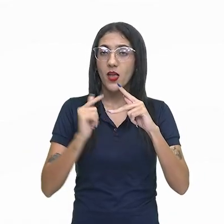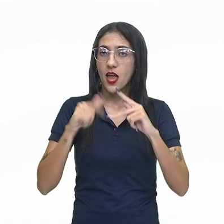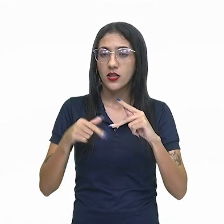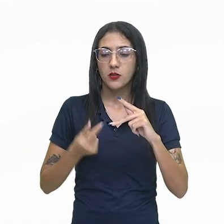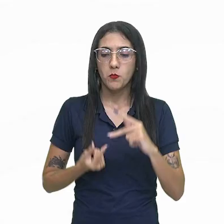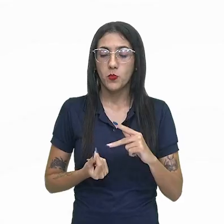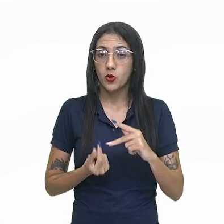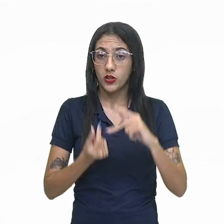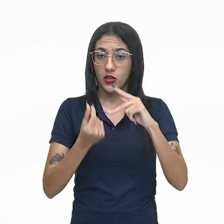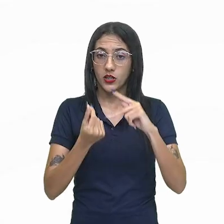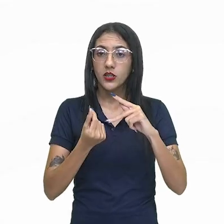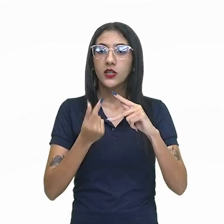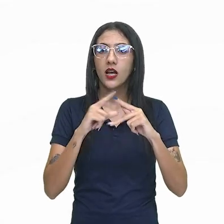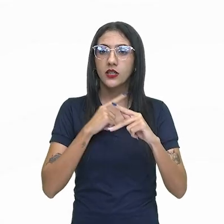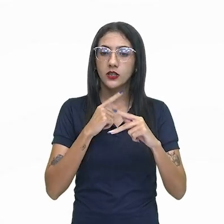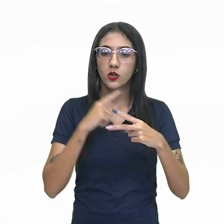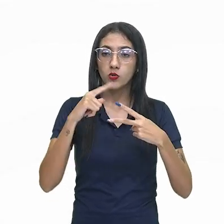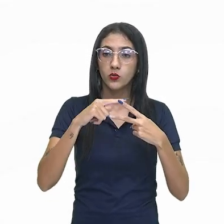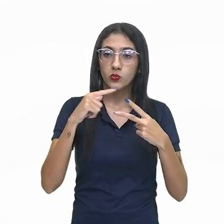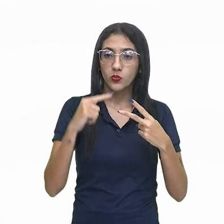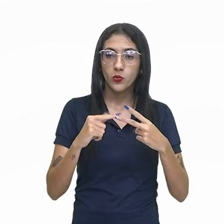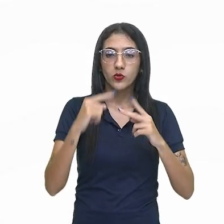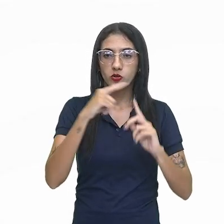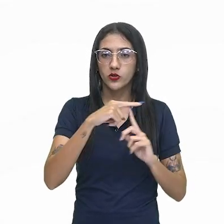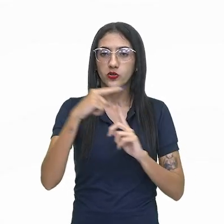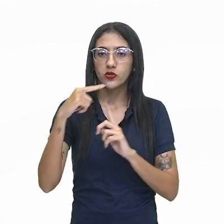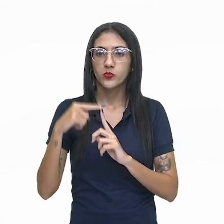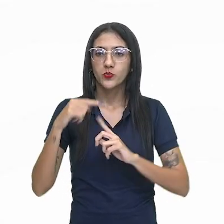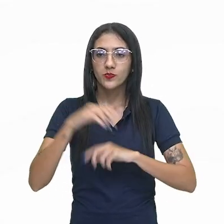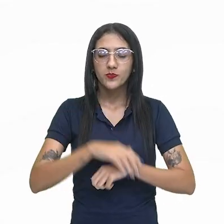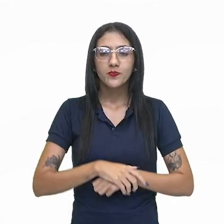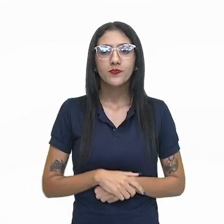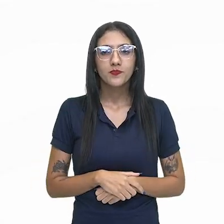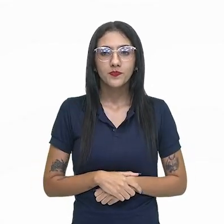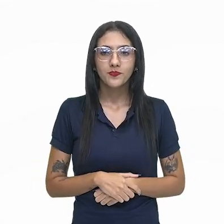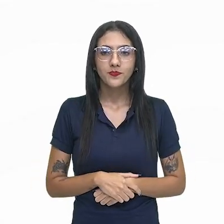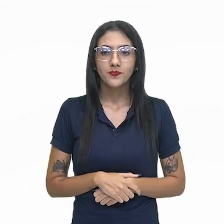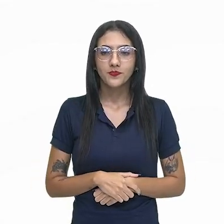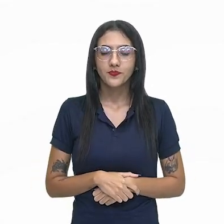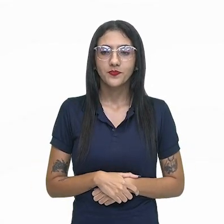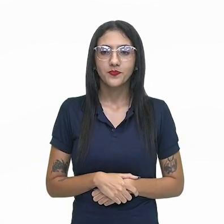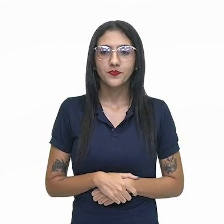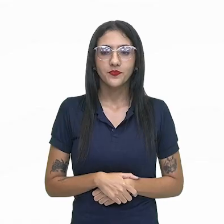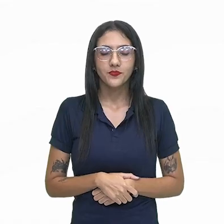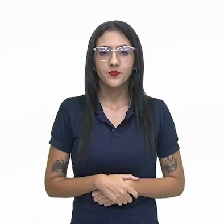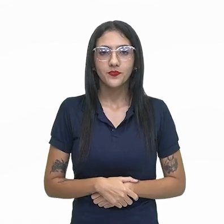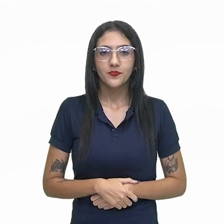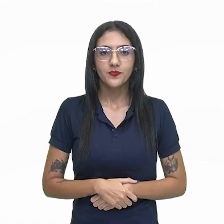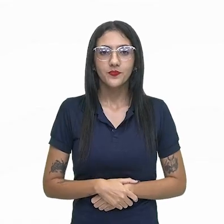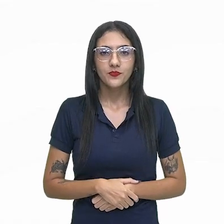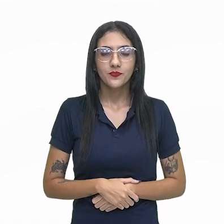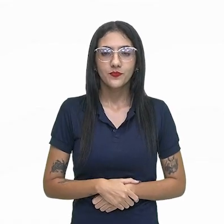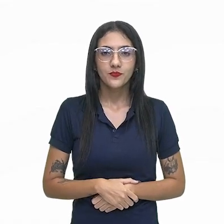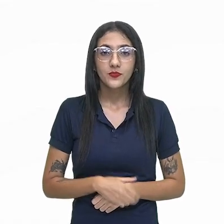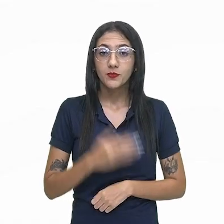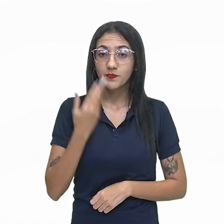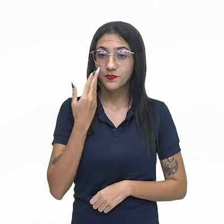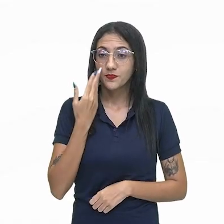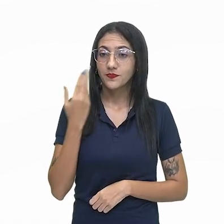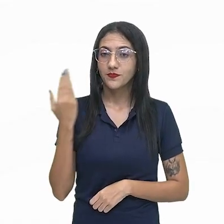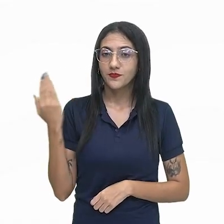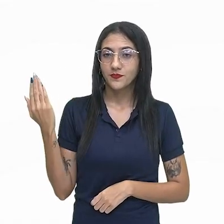podem ser integrais e periféricas. Vamos olhar aí o esquema didático